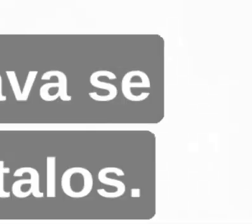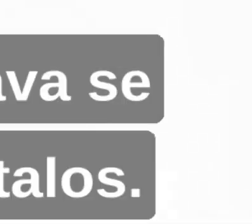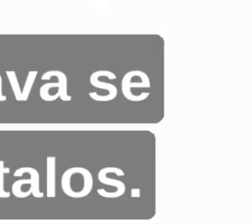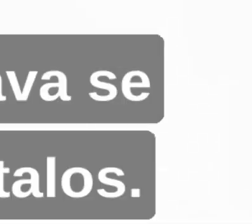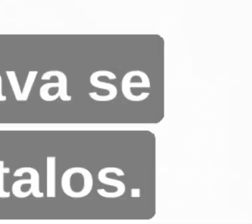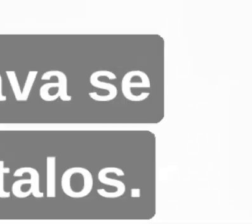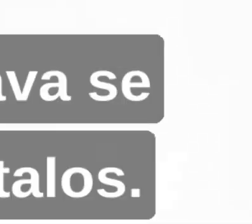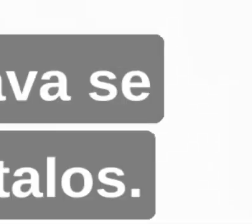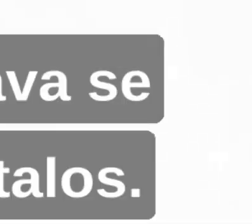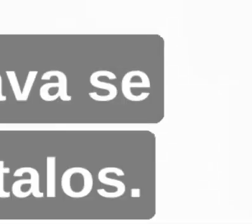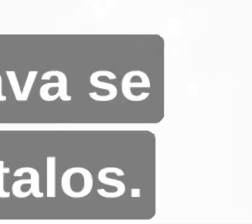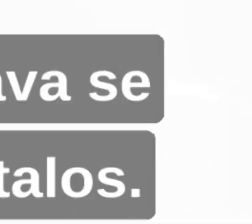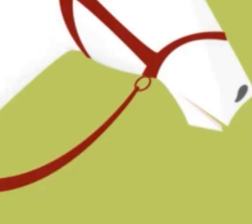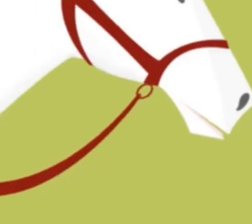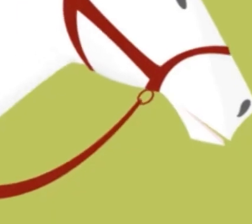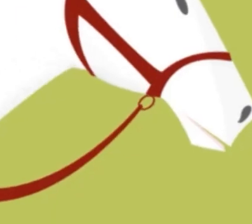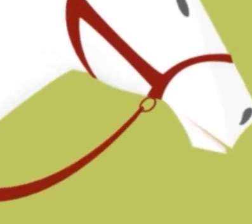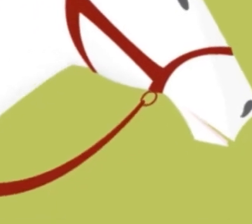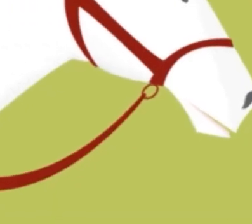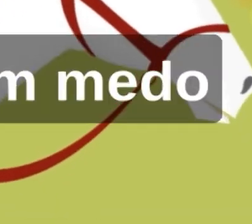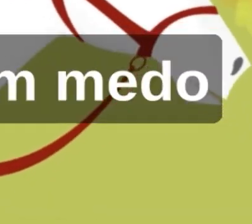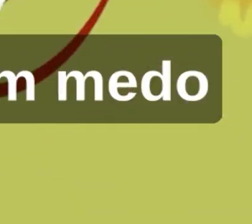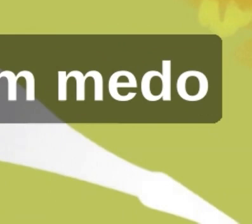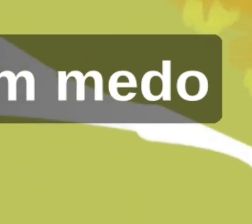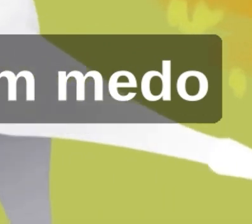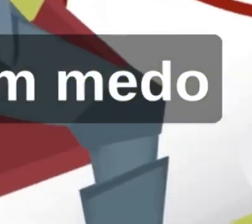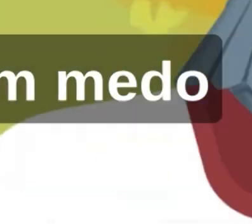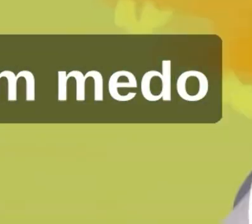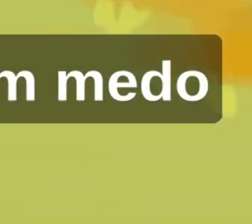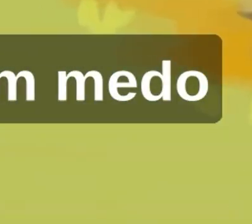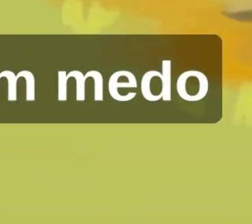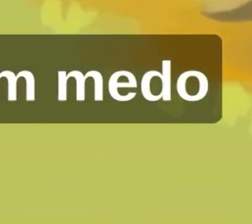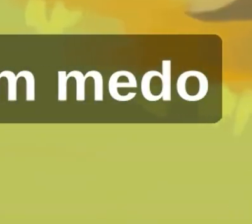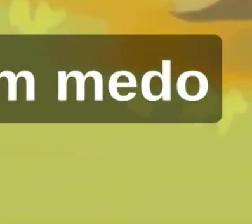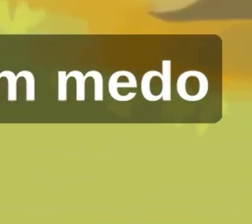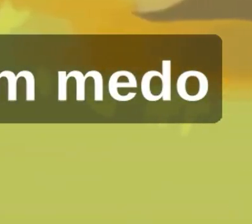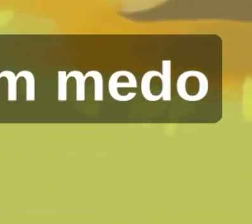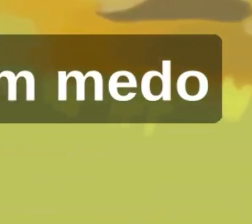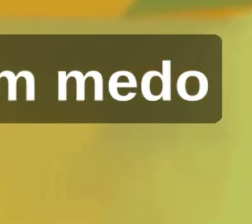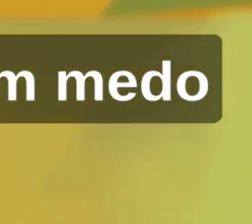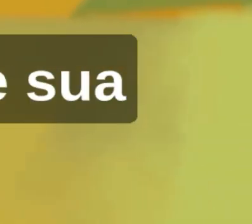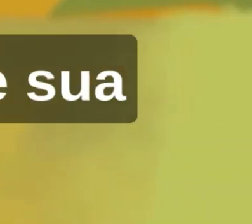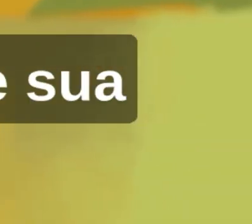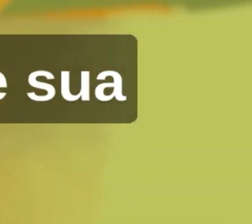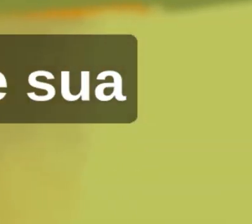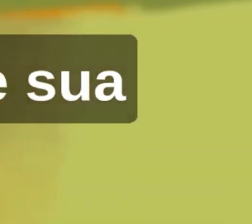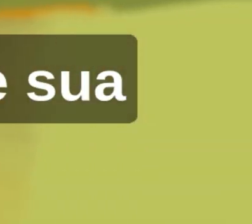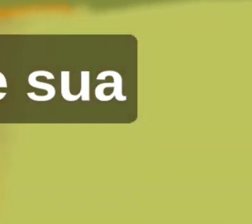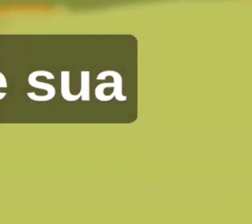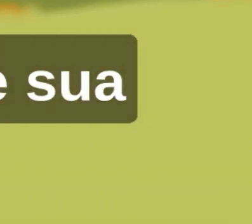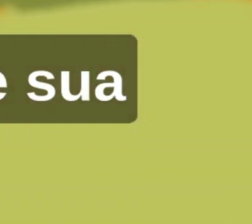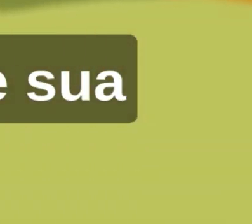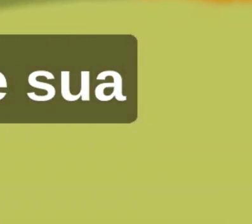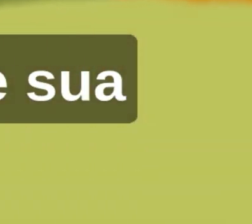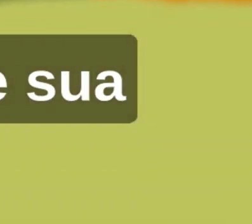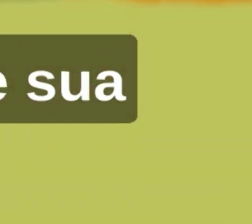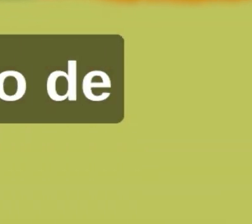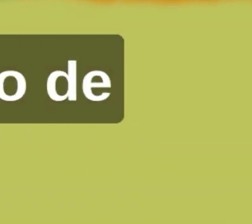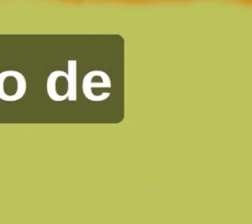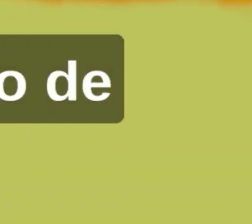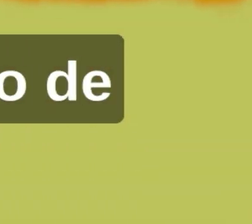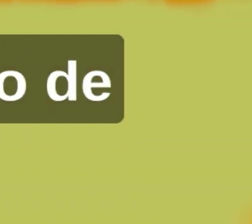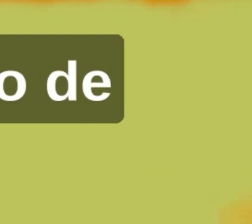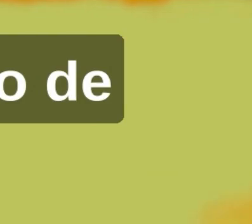exército estava se aproximando para derrotá-los. O Dom Quixote correu sem medo para atacar. O Sancho lhe advertiu da sua loucura.